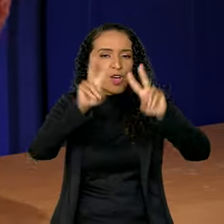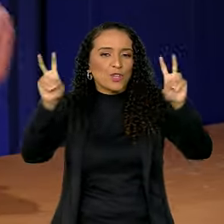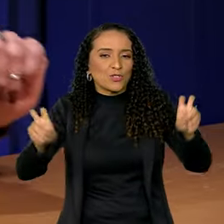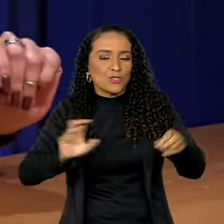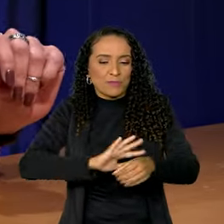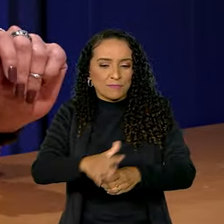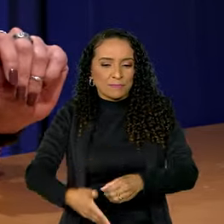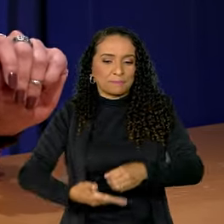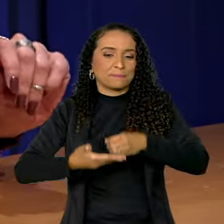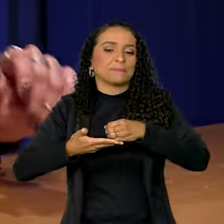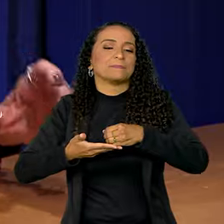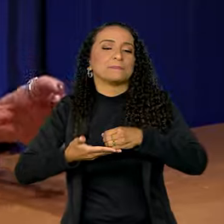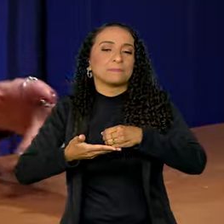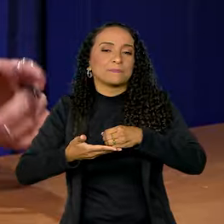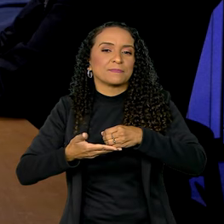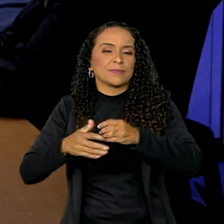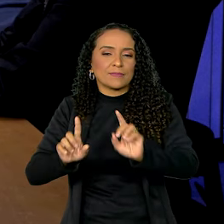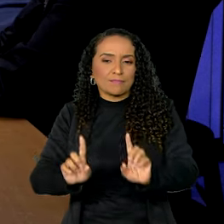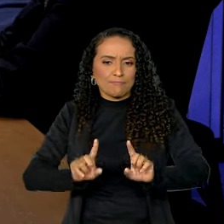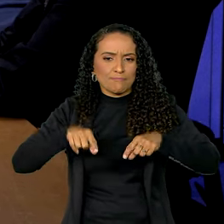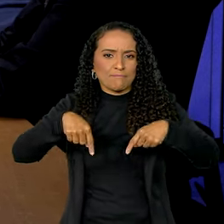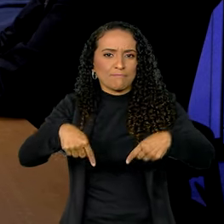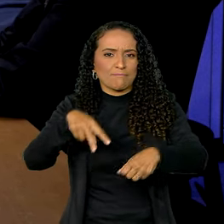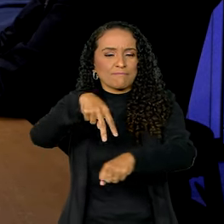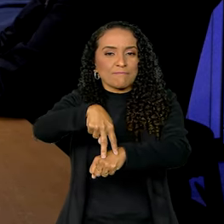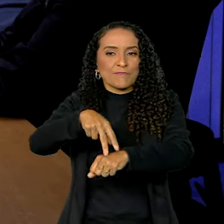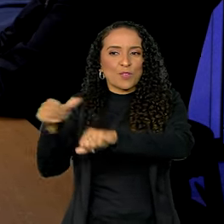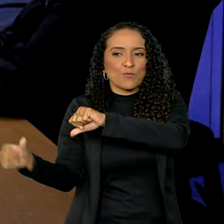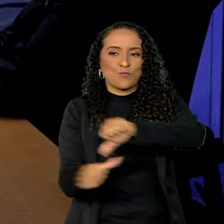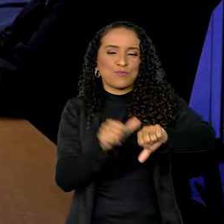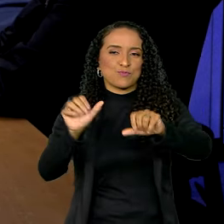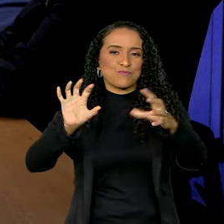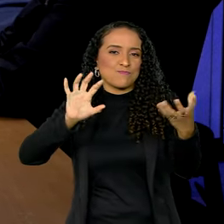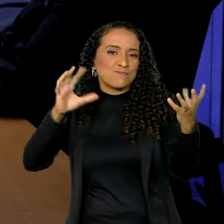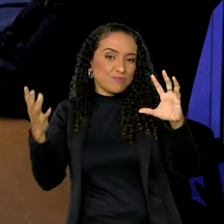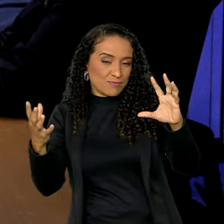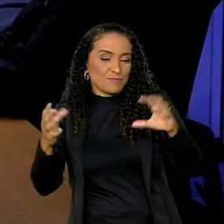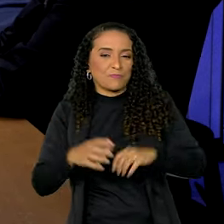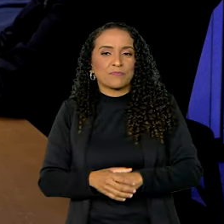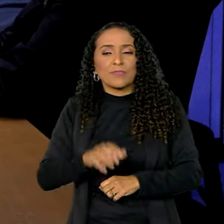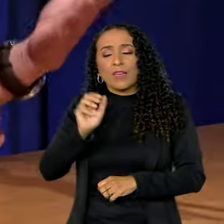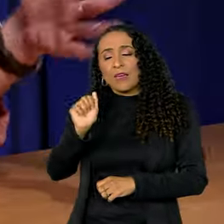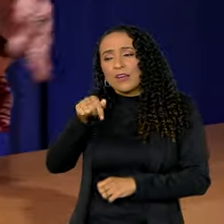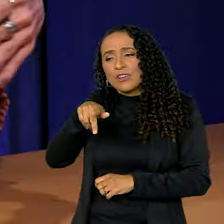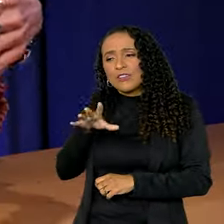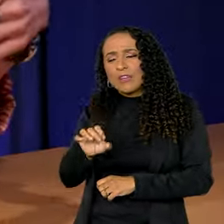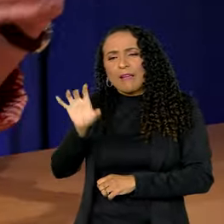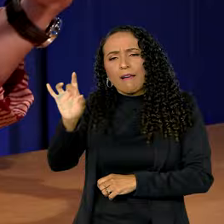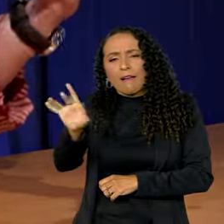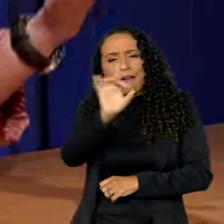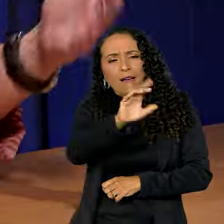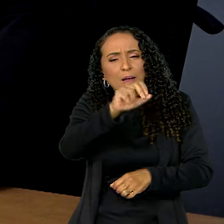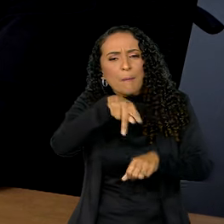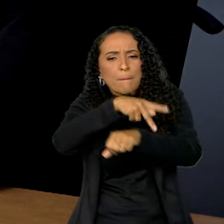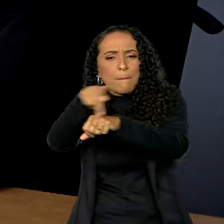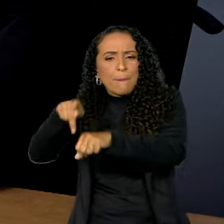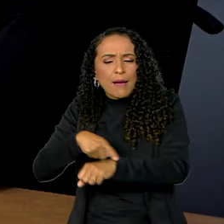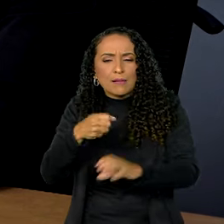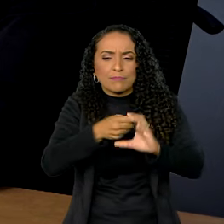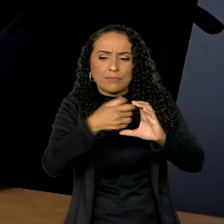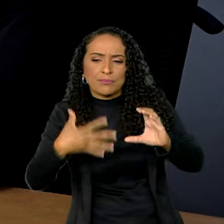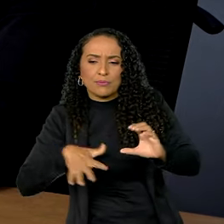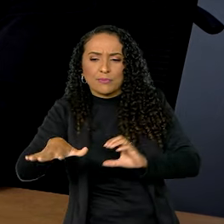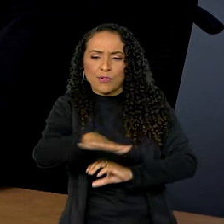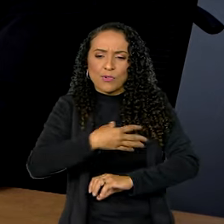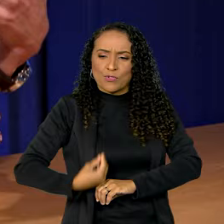sobre sustentabilidade enfrentamento às mudanças climáticas angé que cada país tem as suas características seus